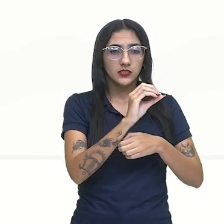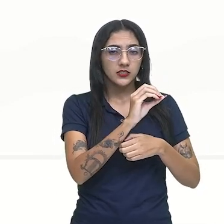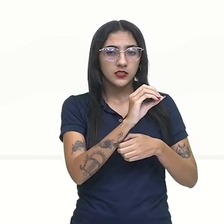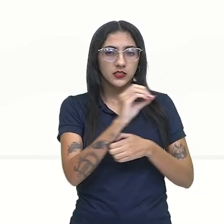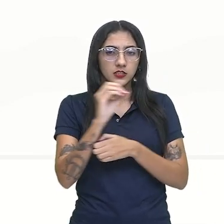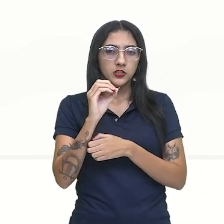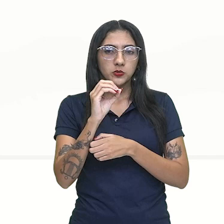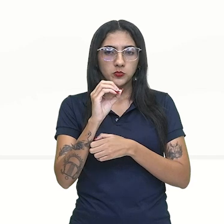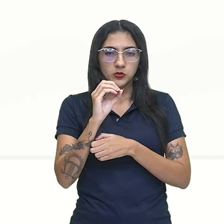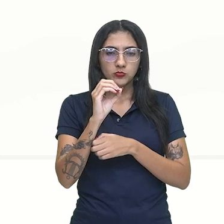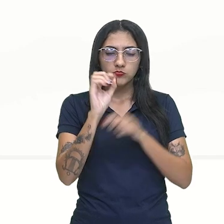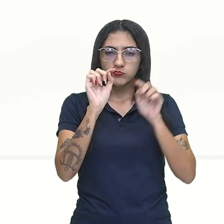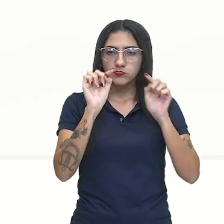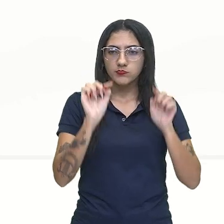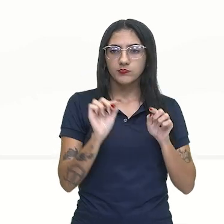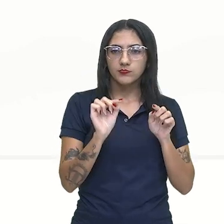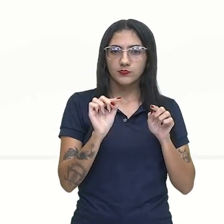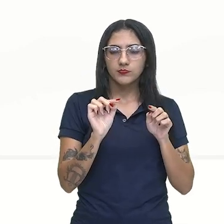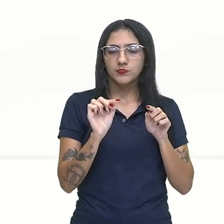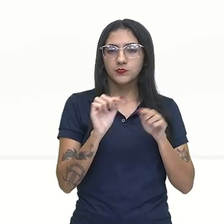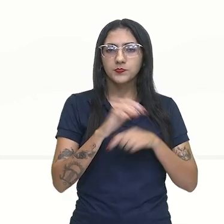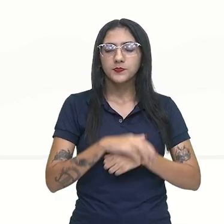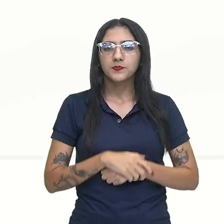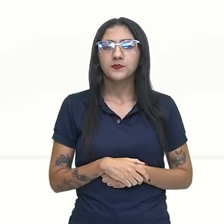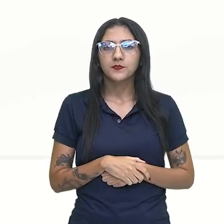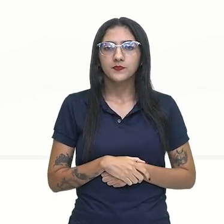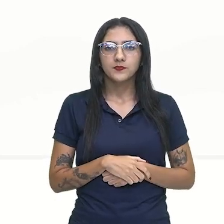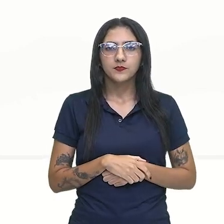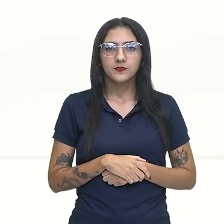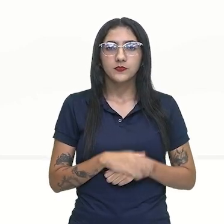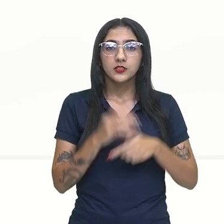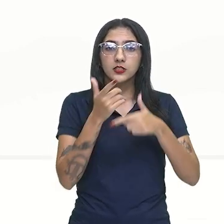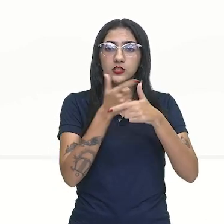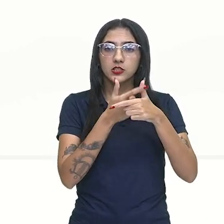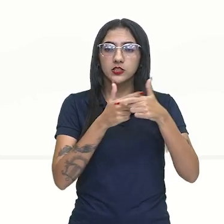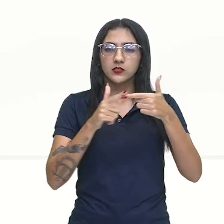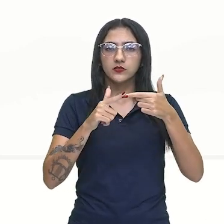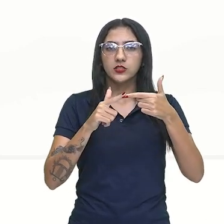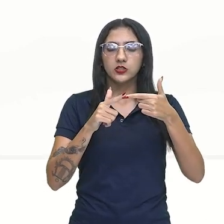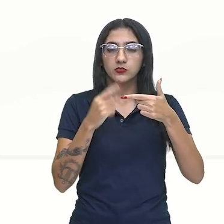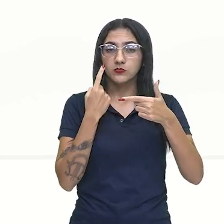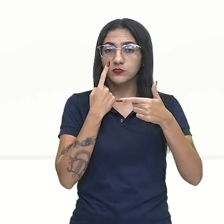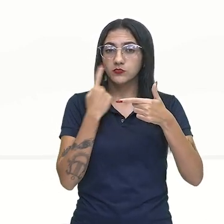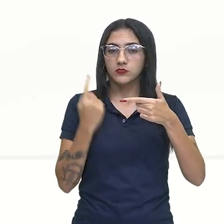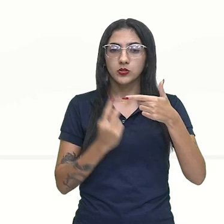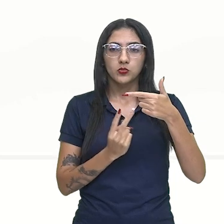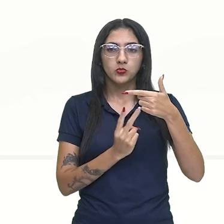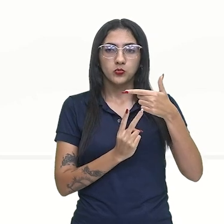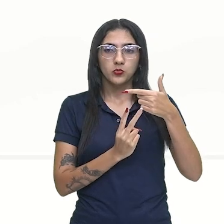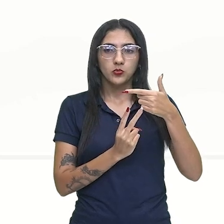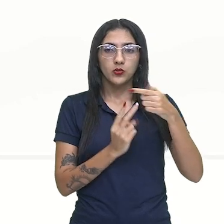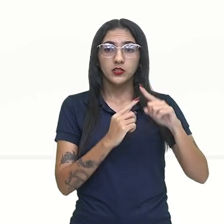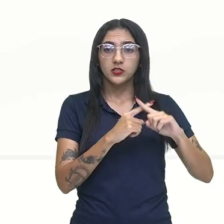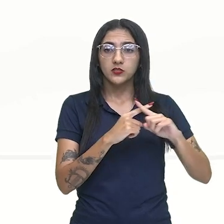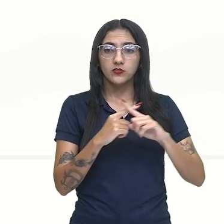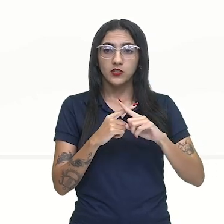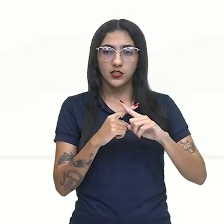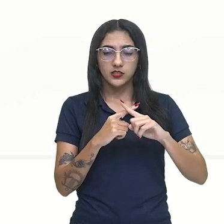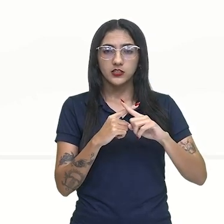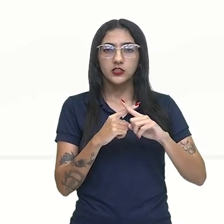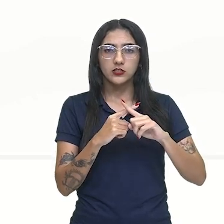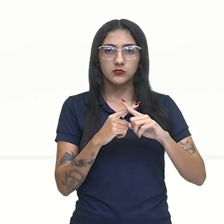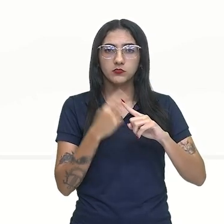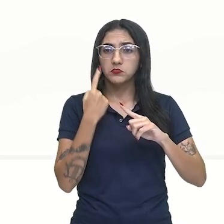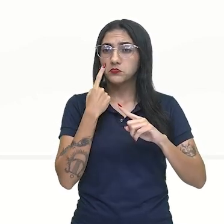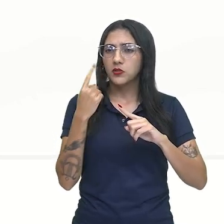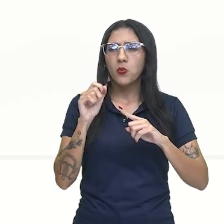ó, menos 3.000, dividido por 2 vezes o valor de A. O